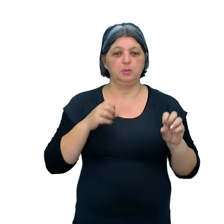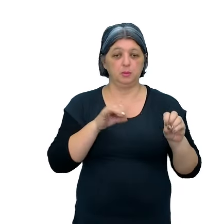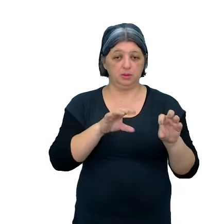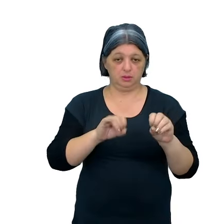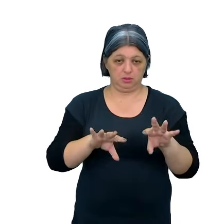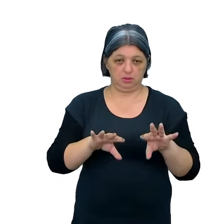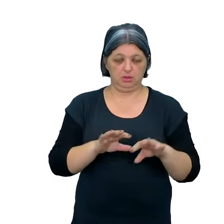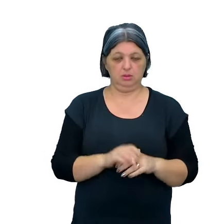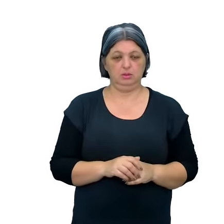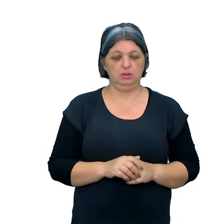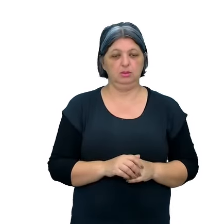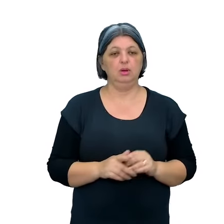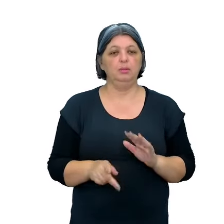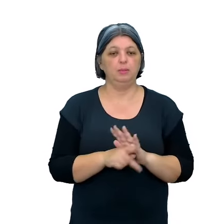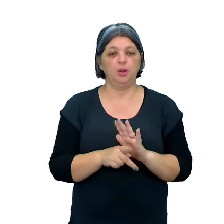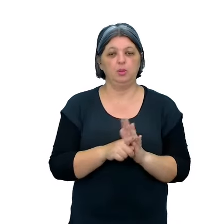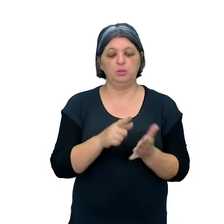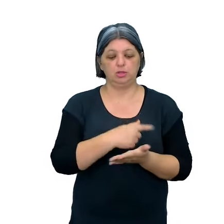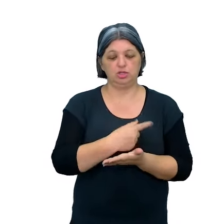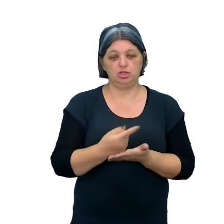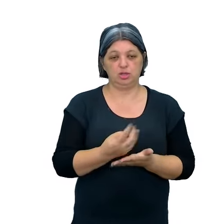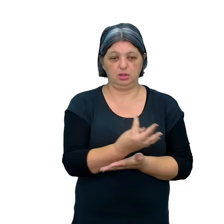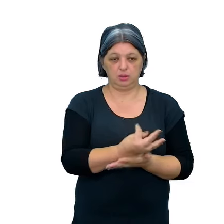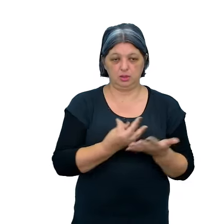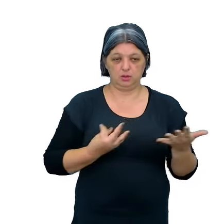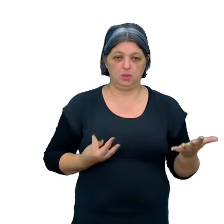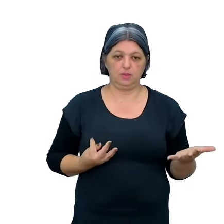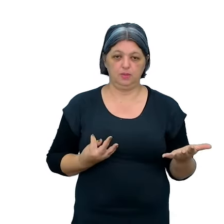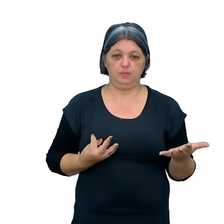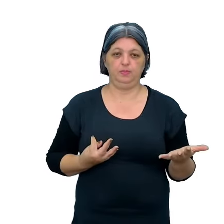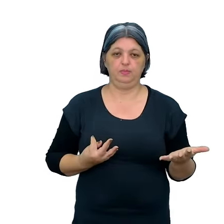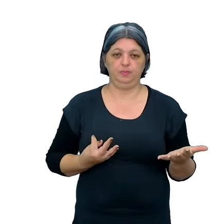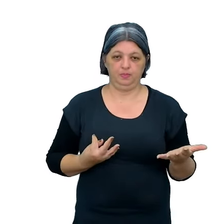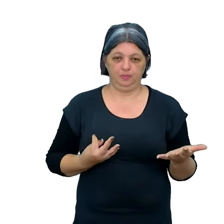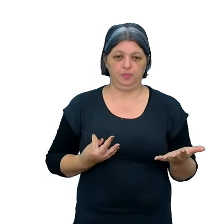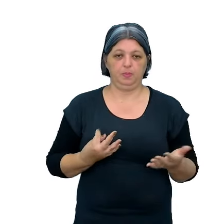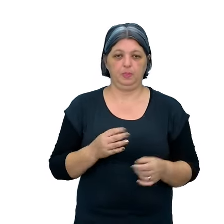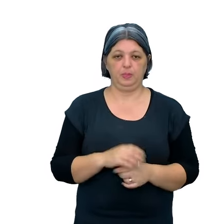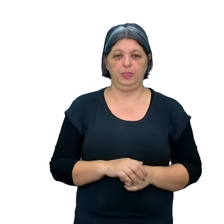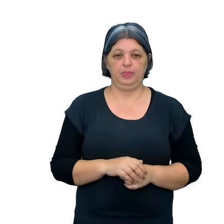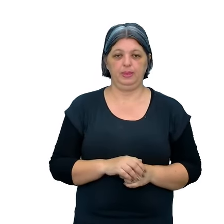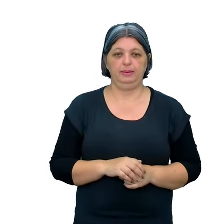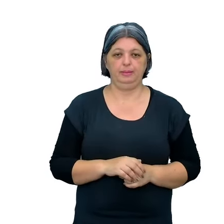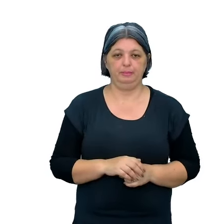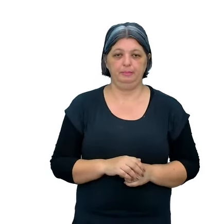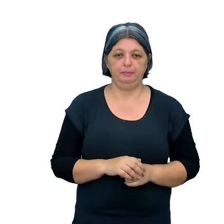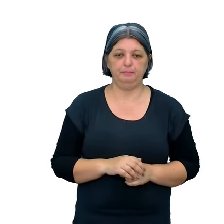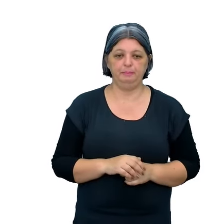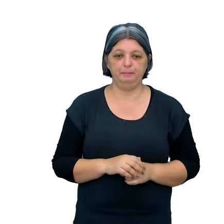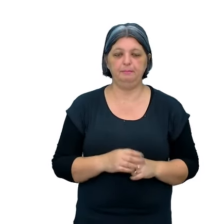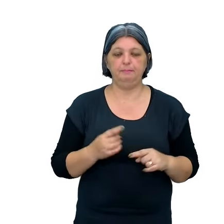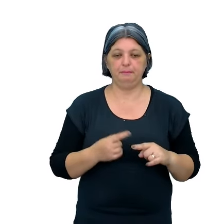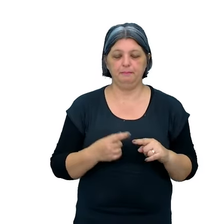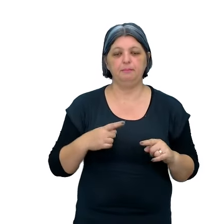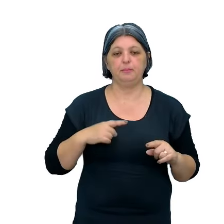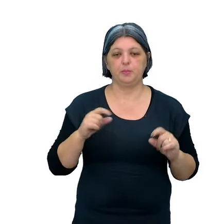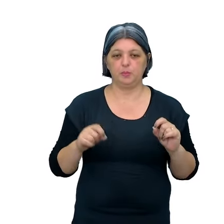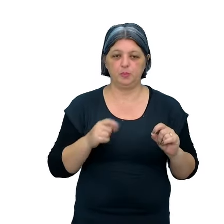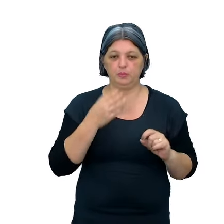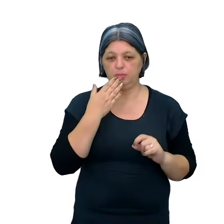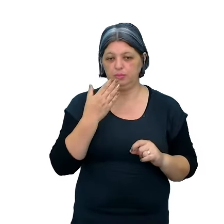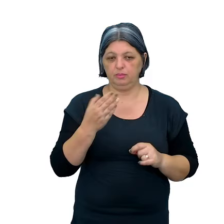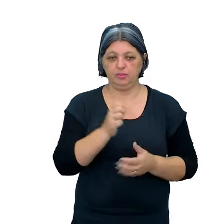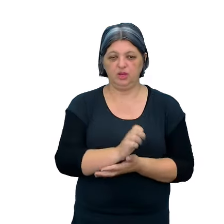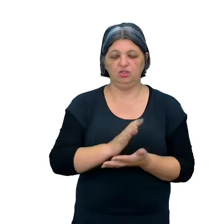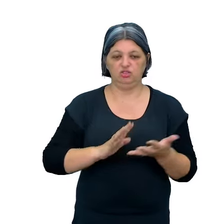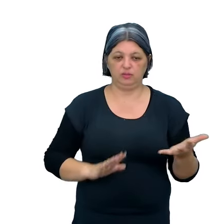compreender que esses gêneros textuais ancoram-se no campo dos multiletramentos e devem ser ensinados por meio de